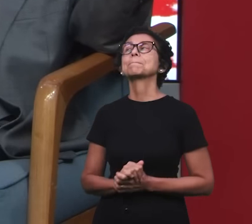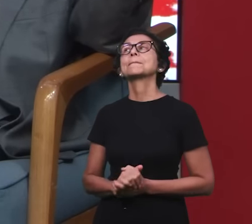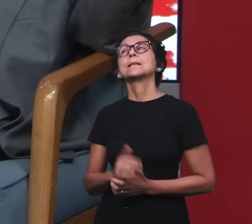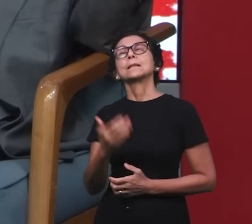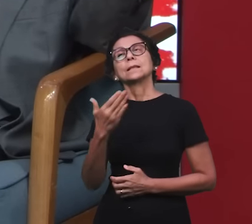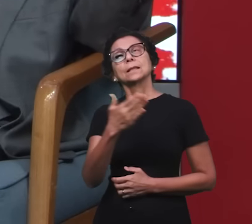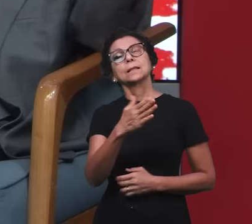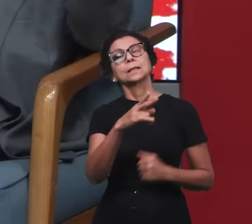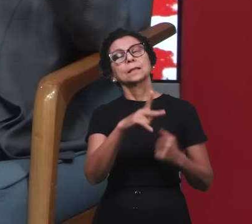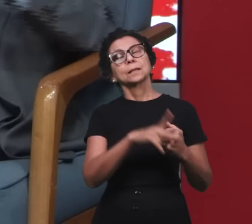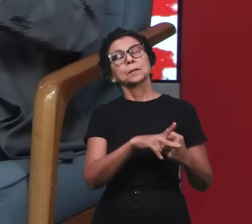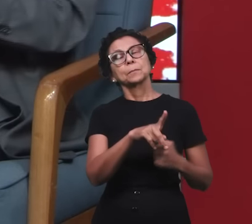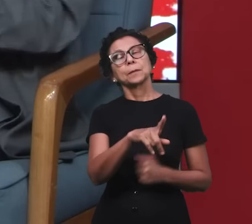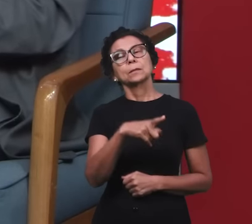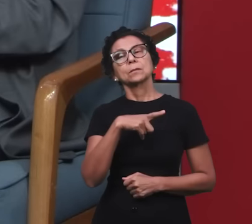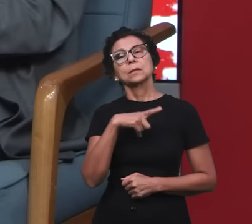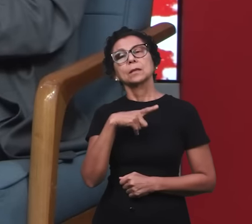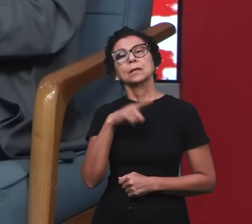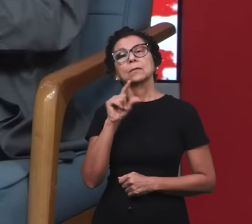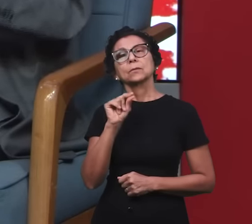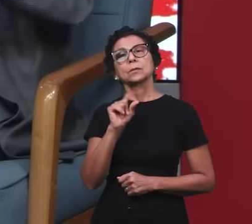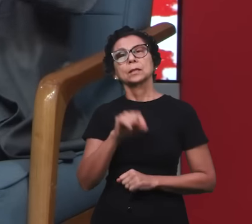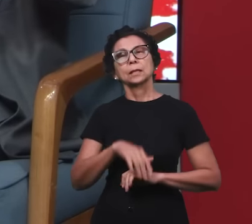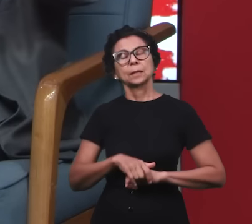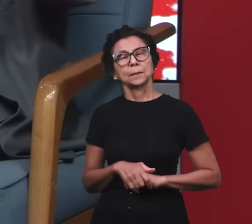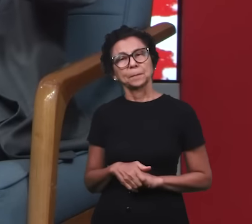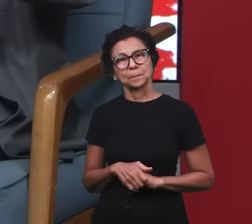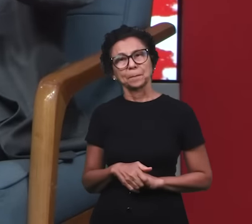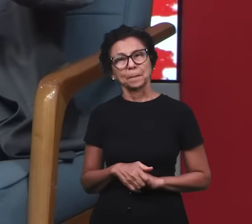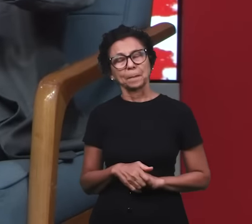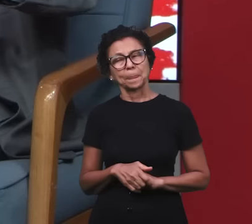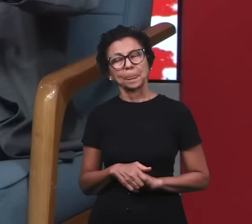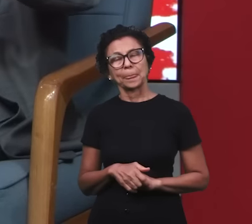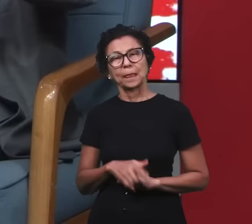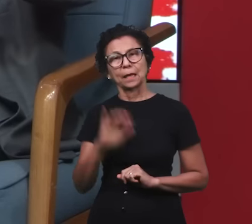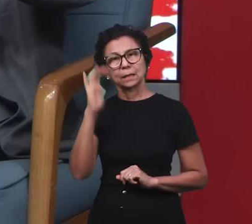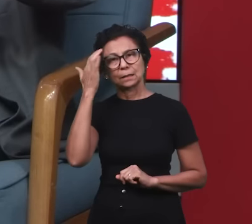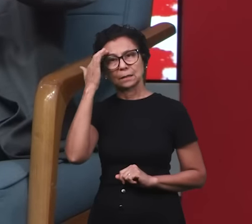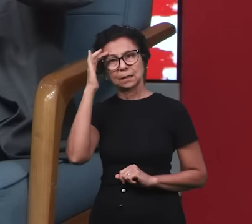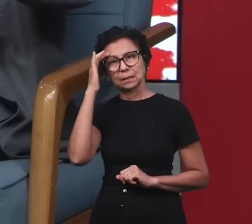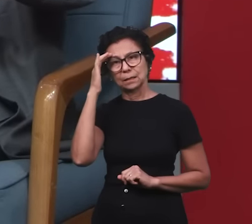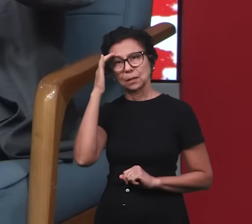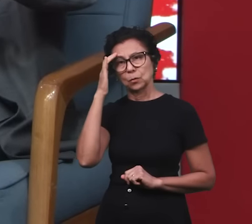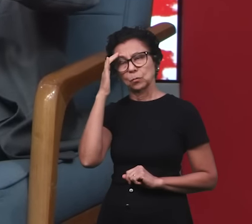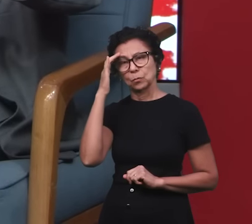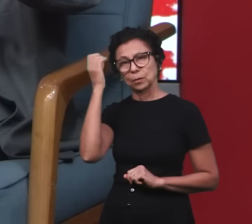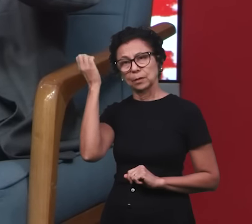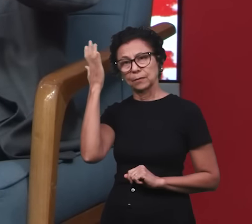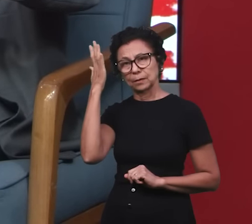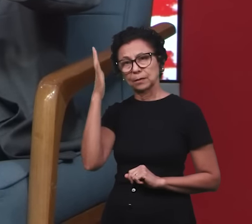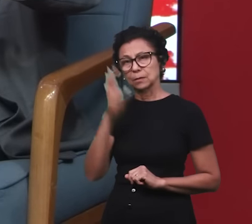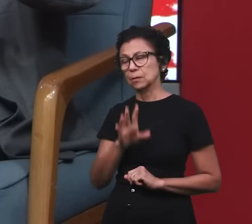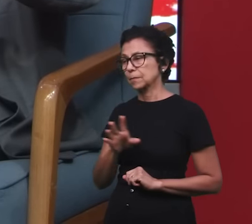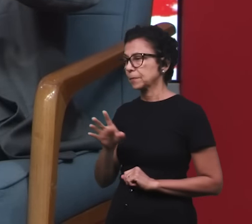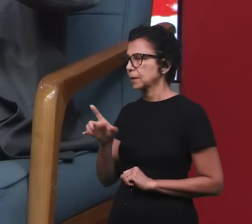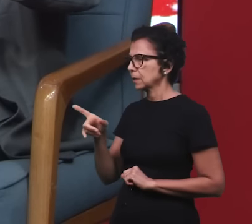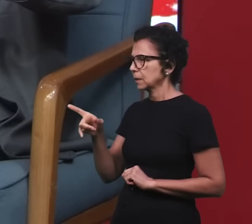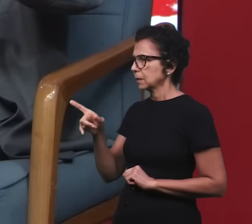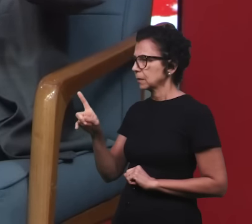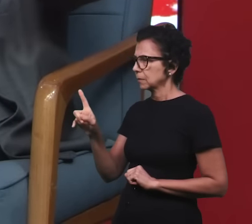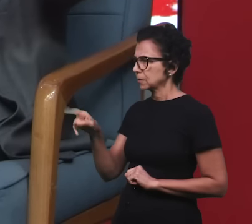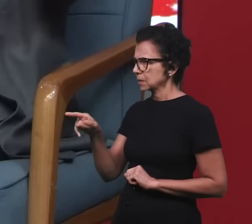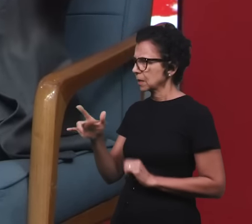Pedro teve. Qual foi a revelação que Pedro teve? Tu és o Cristo, o Filho do Deus vivo. Jesus disse, muito bem,